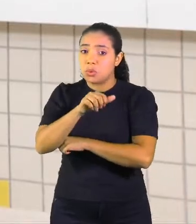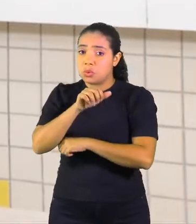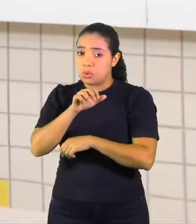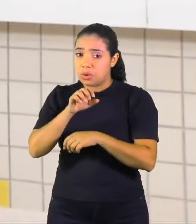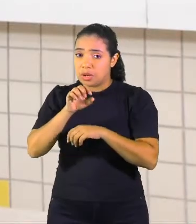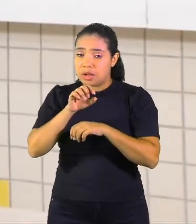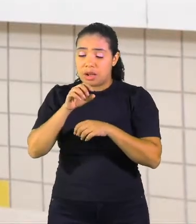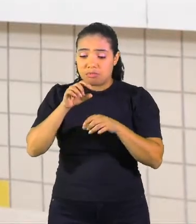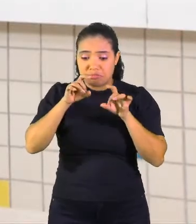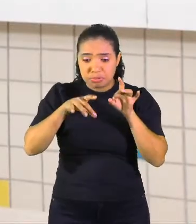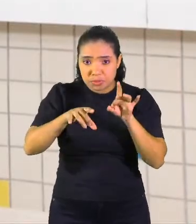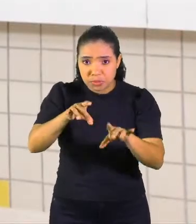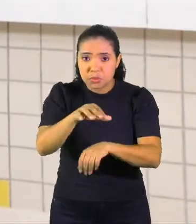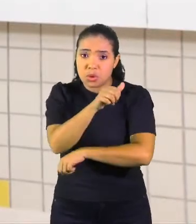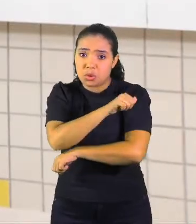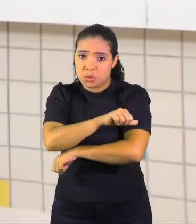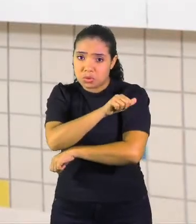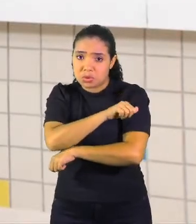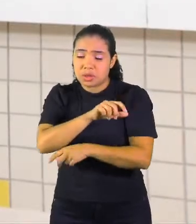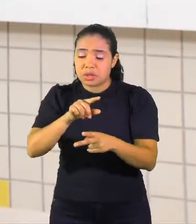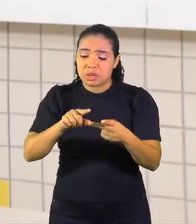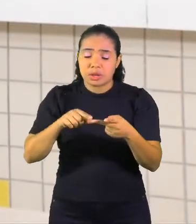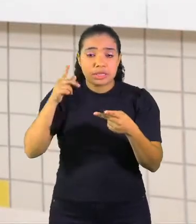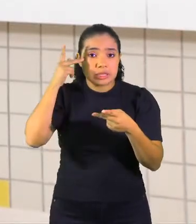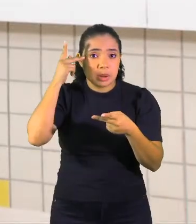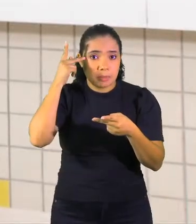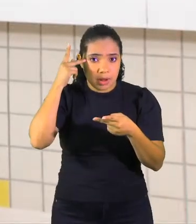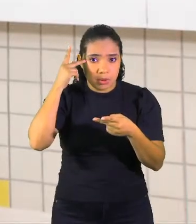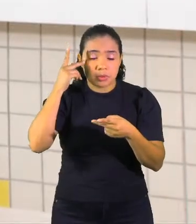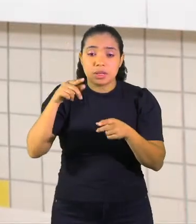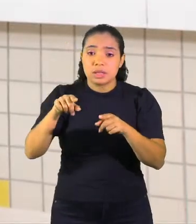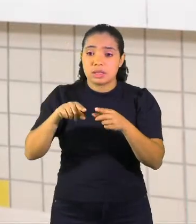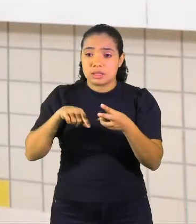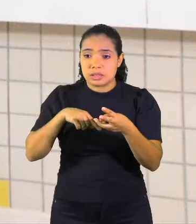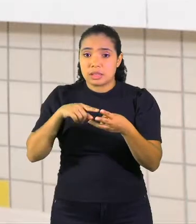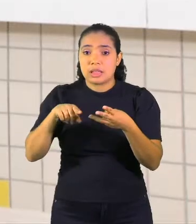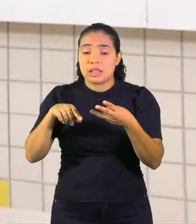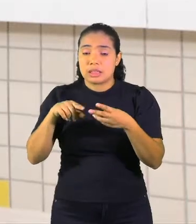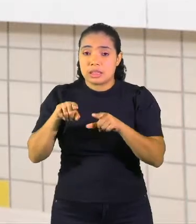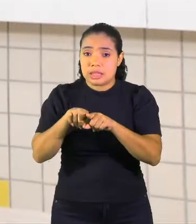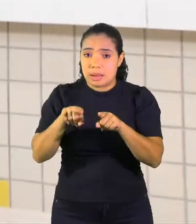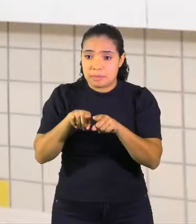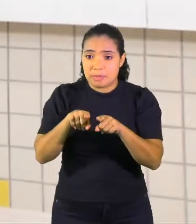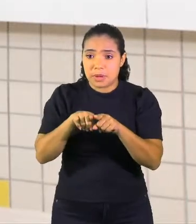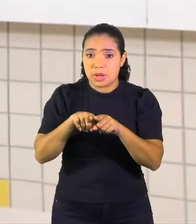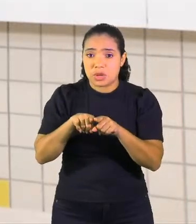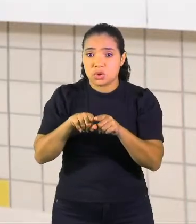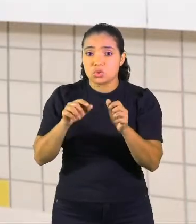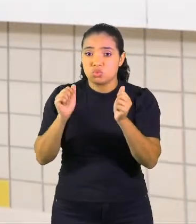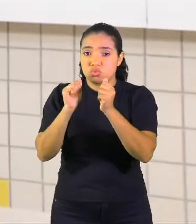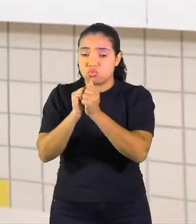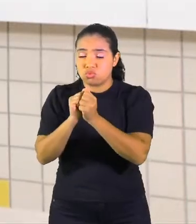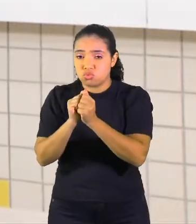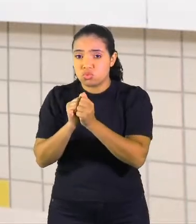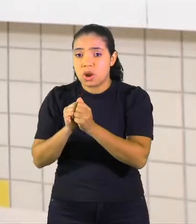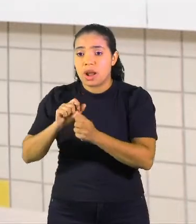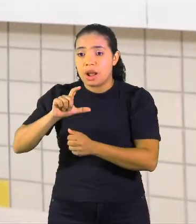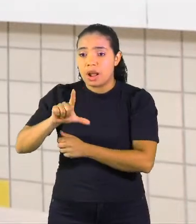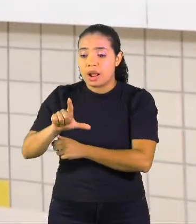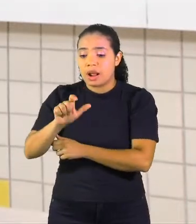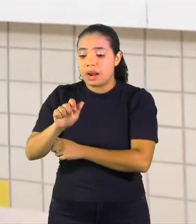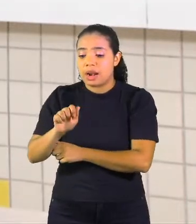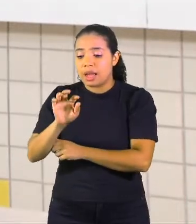Janeiro e no estado de São Paulo, e também estava associado aos latifúndios, ou seja, as